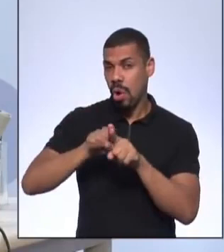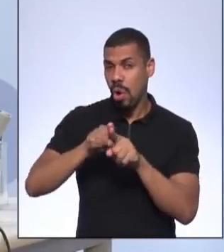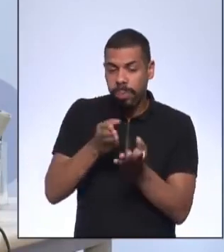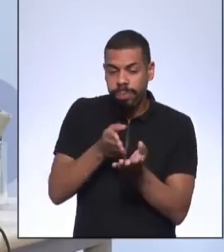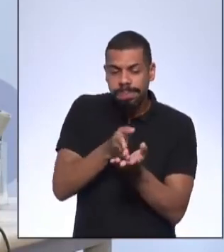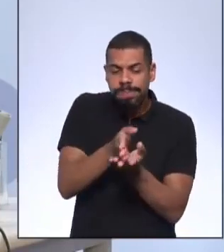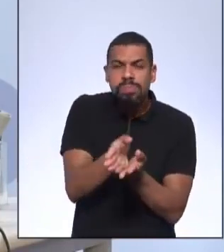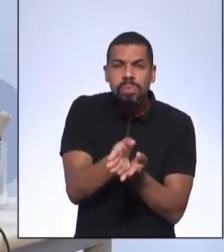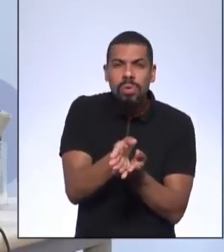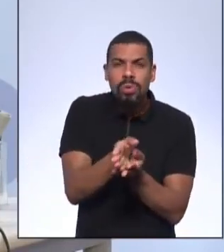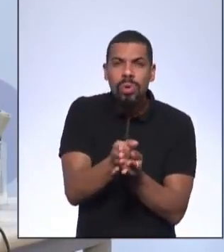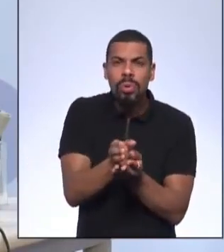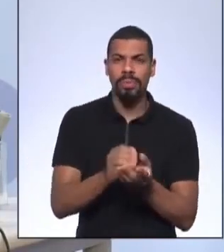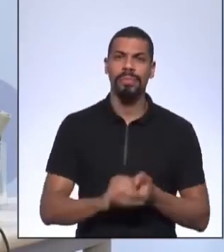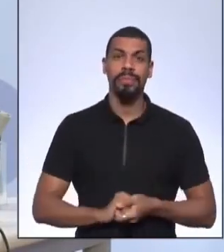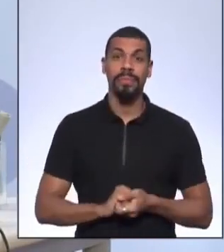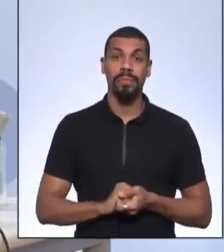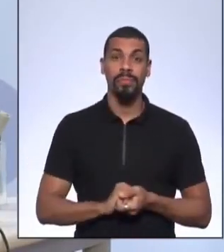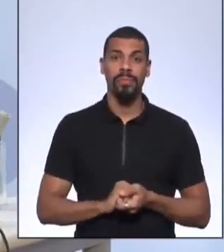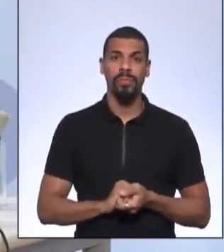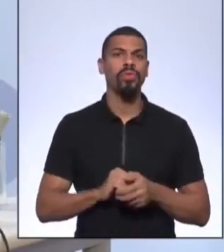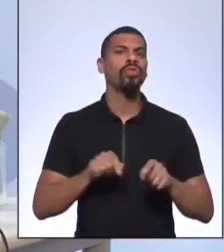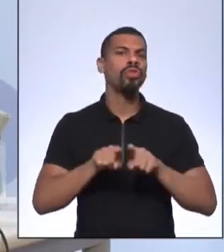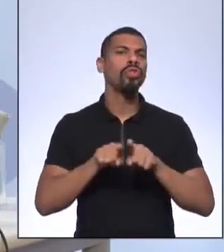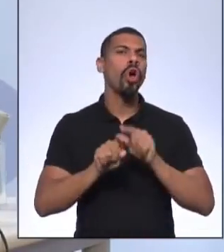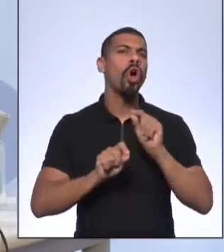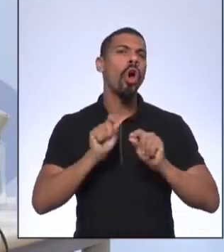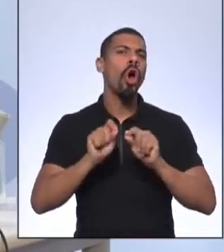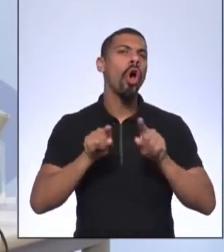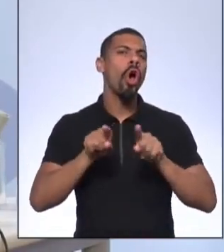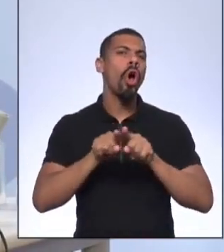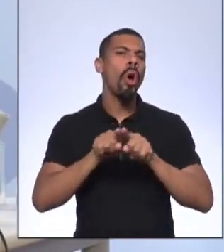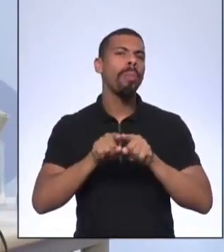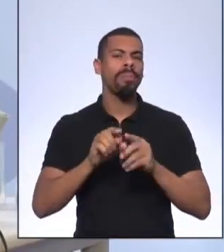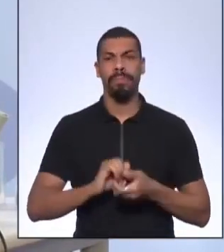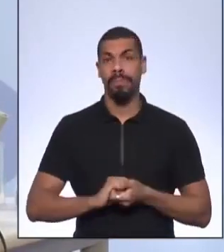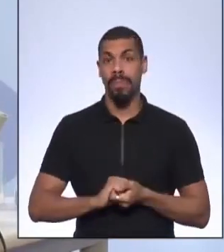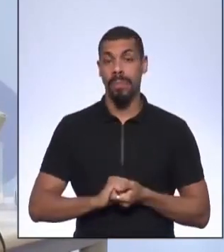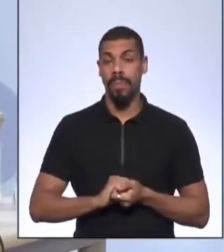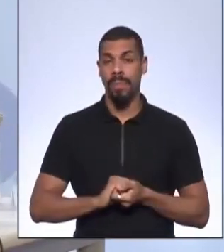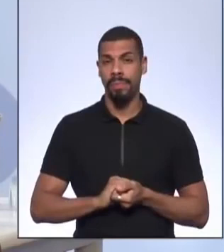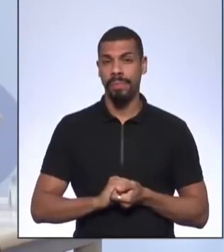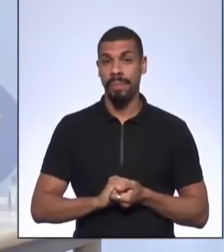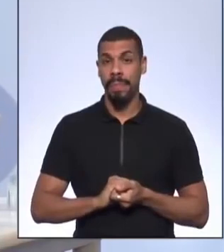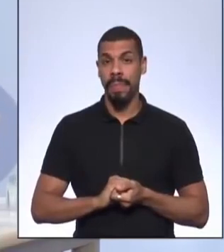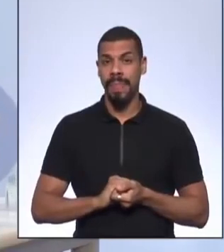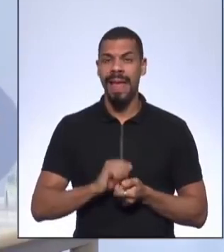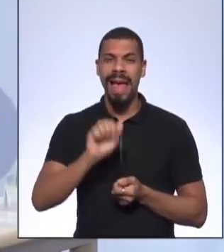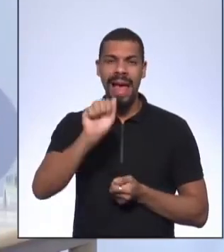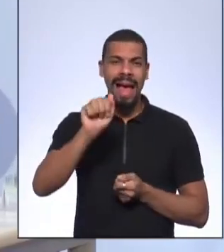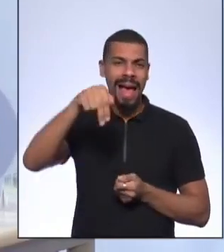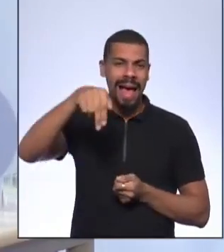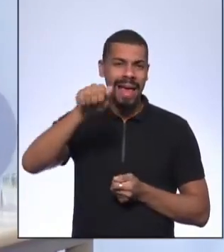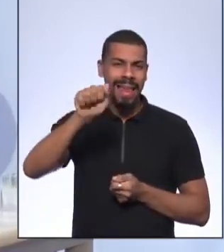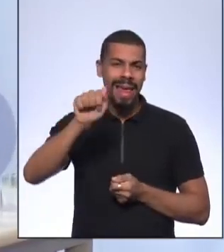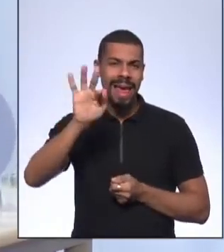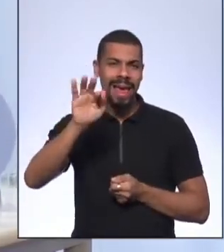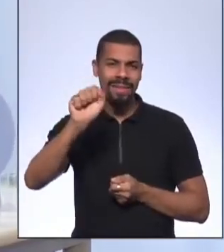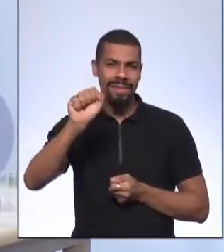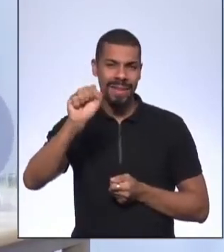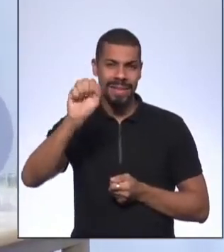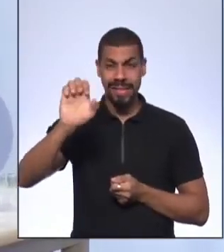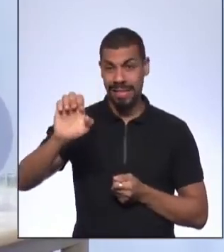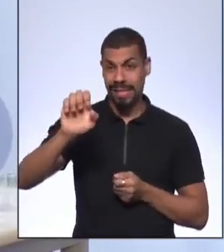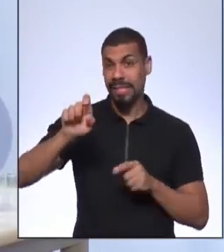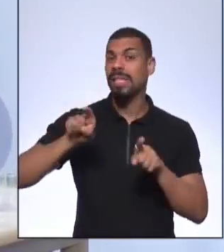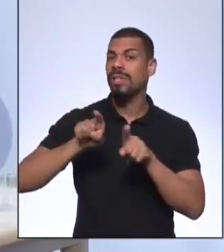cromossomos estão no equador da célula, estão no centro da célula e estão na sua condensação máxima. Na anáfase, as cromátides irmãs que